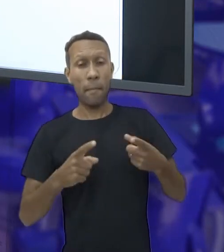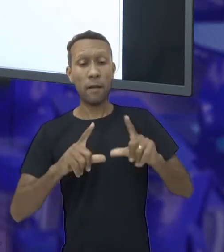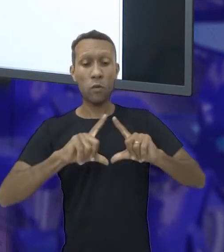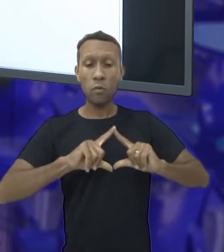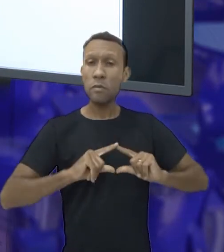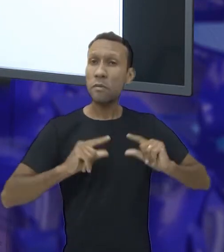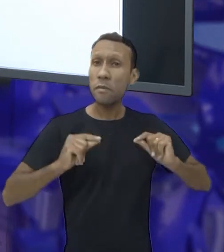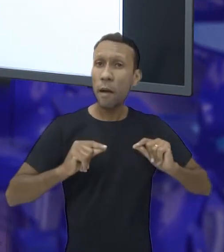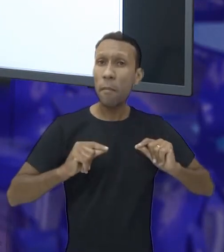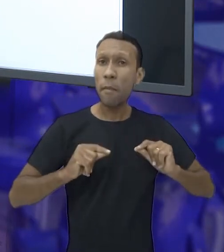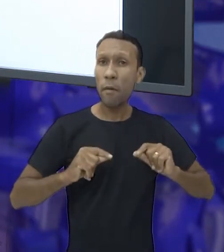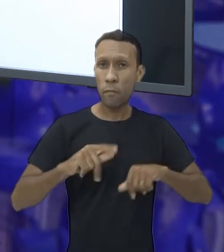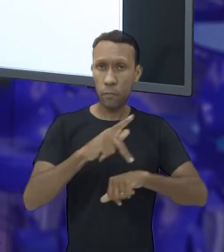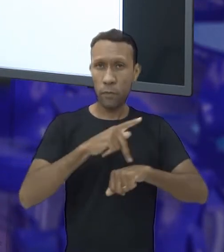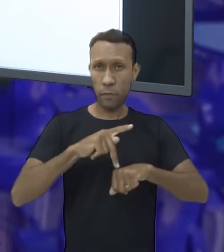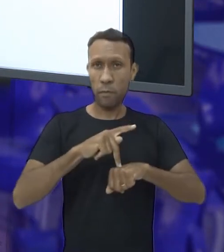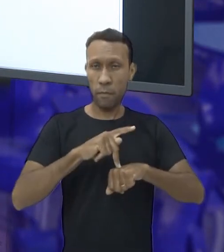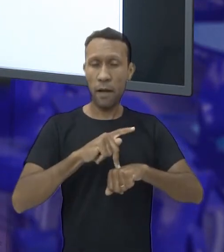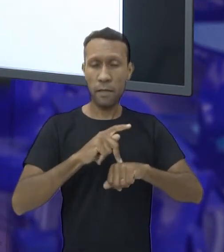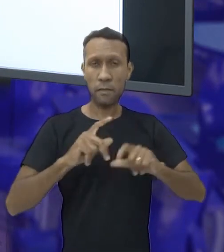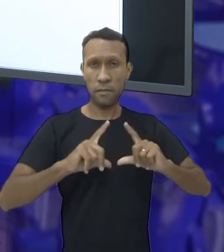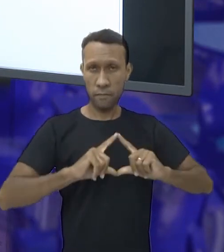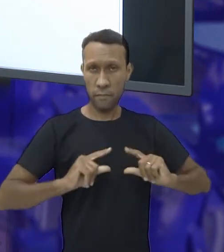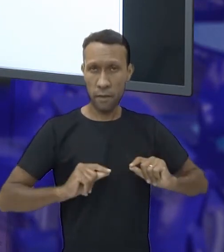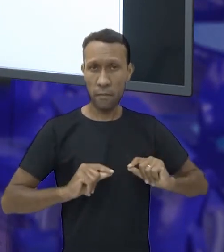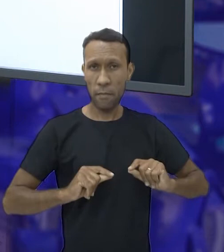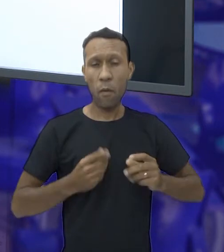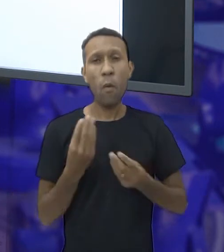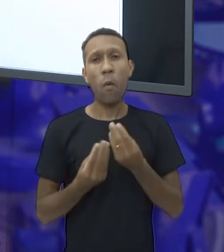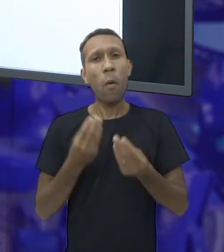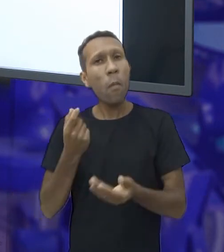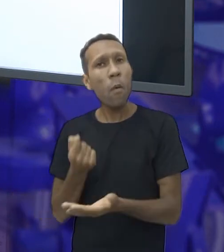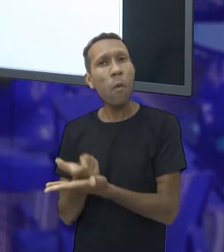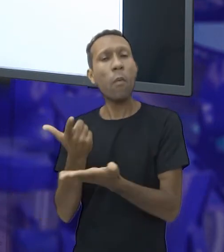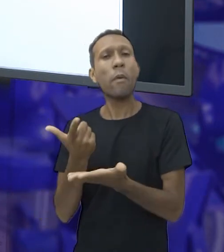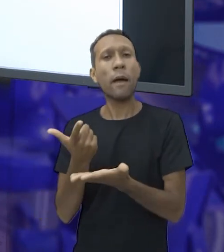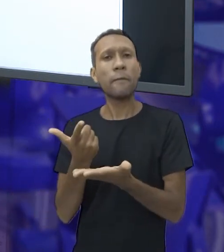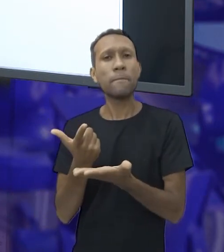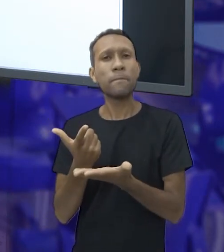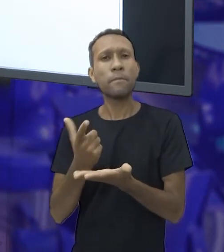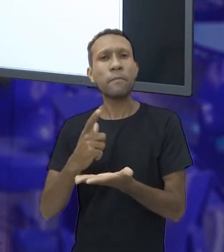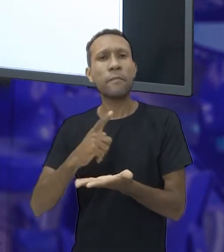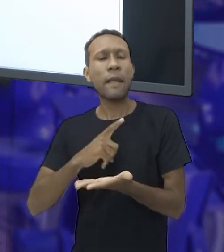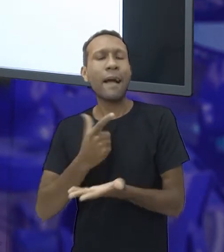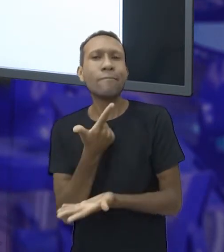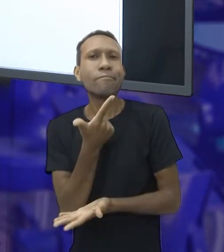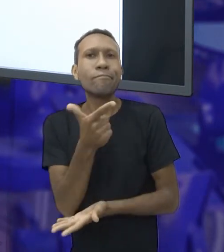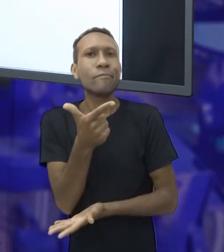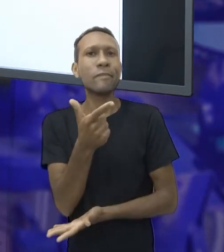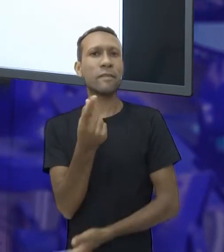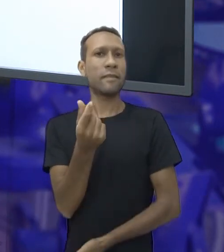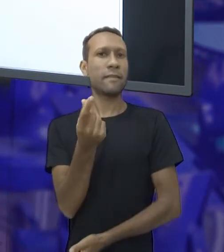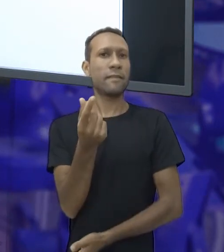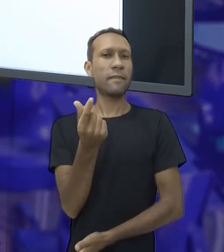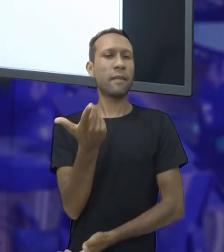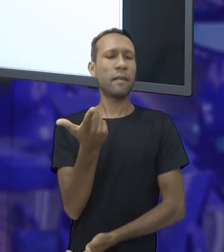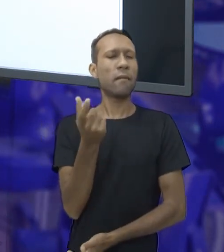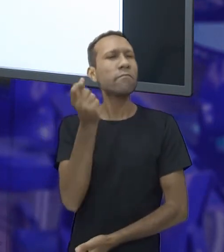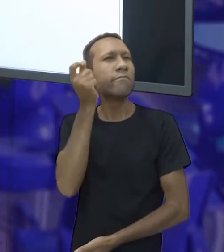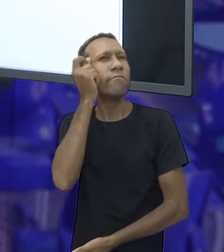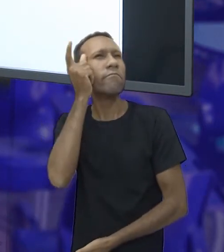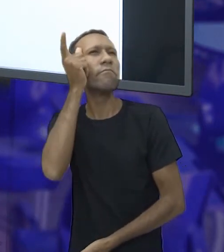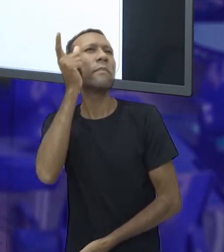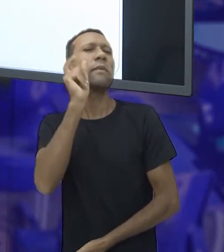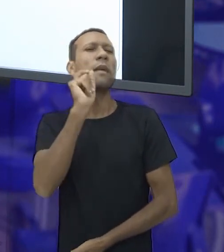tinha de comprar essa matéria-prima para produzi-la no seu território, eles estavam sem muito dinheiro para investir. Foi